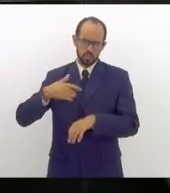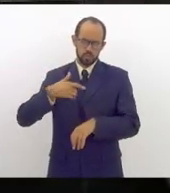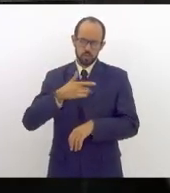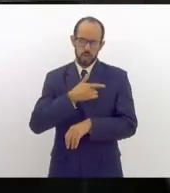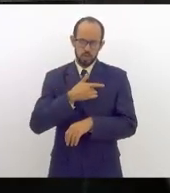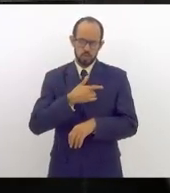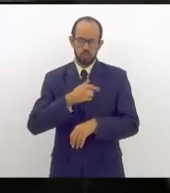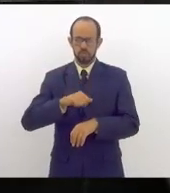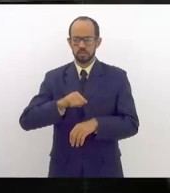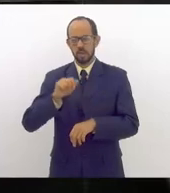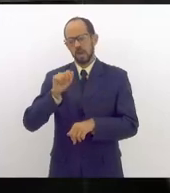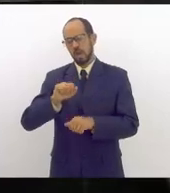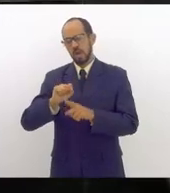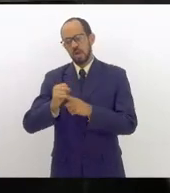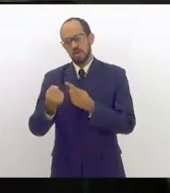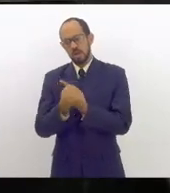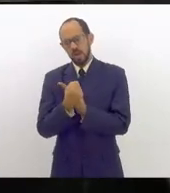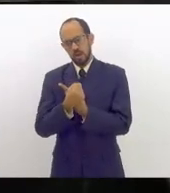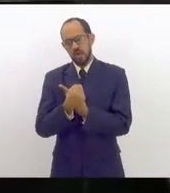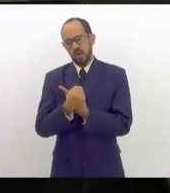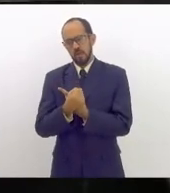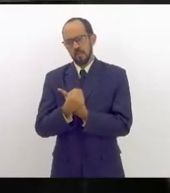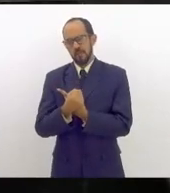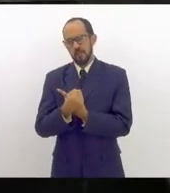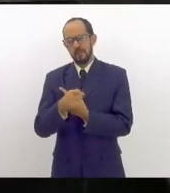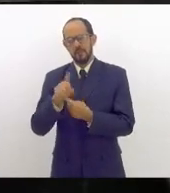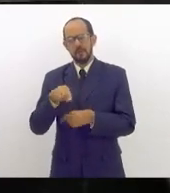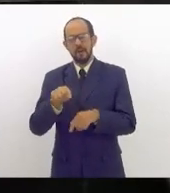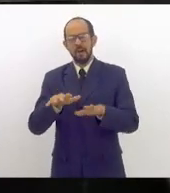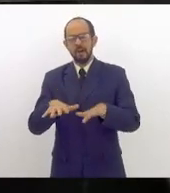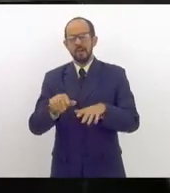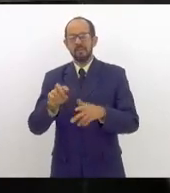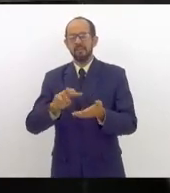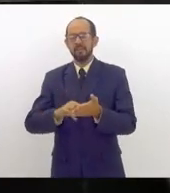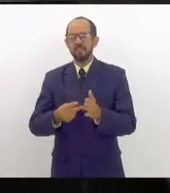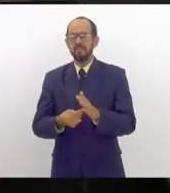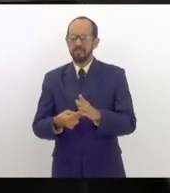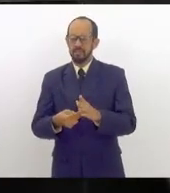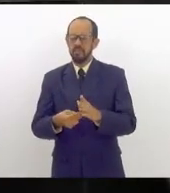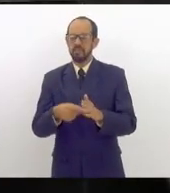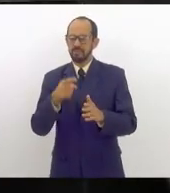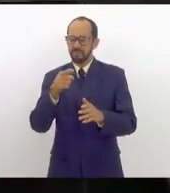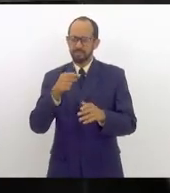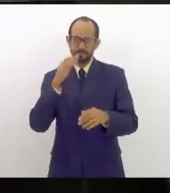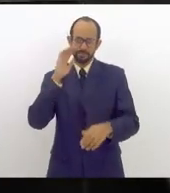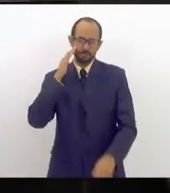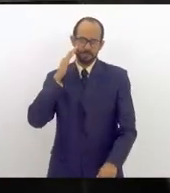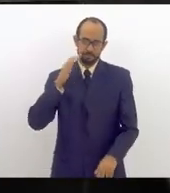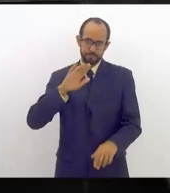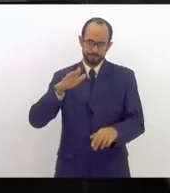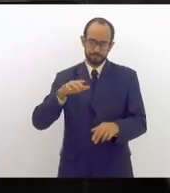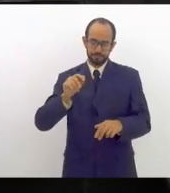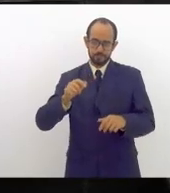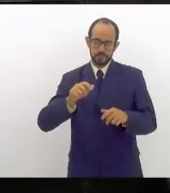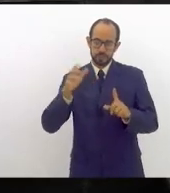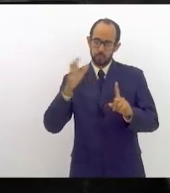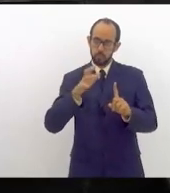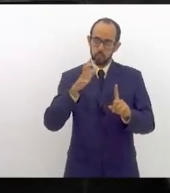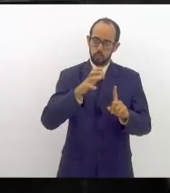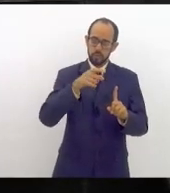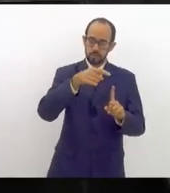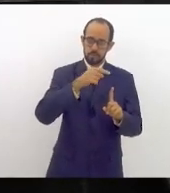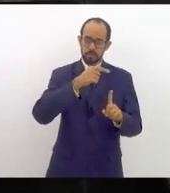saúde, assistência social. É isso que significa, trocando em miúdos, o que representa a chantagem que o